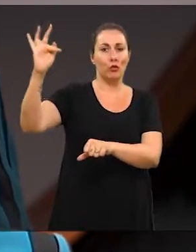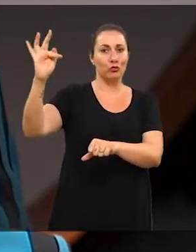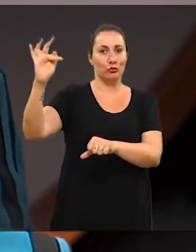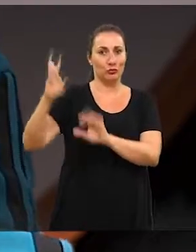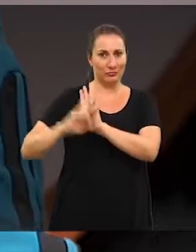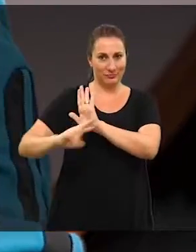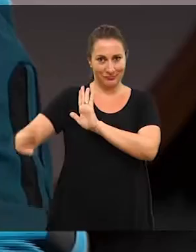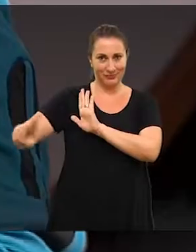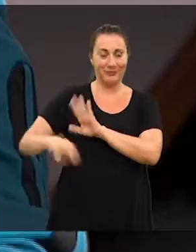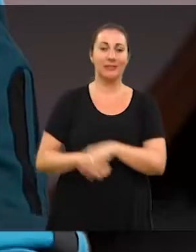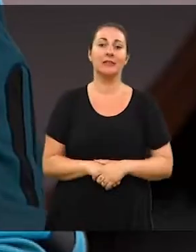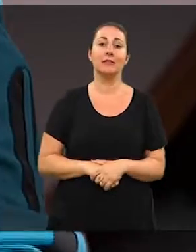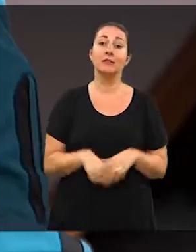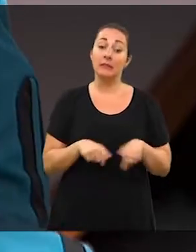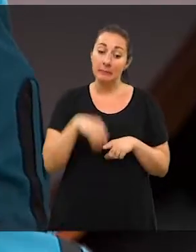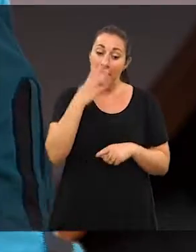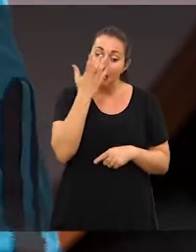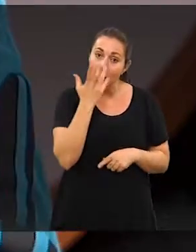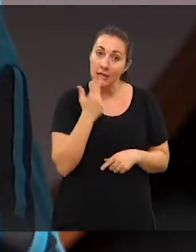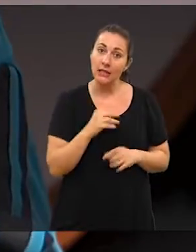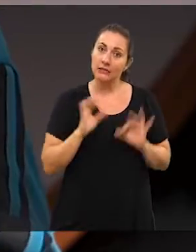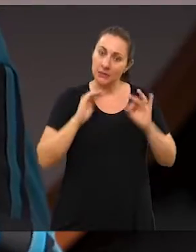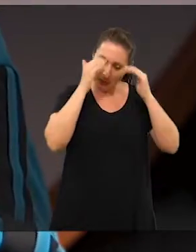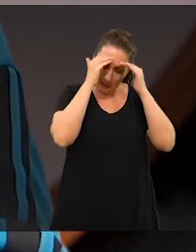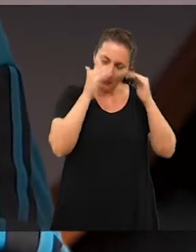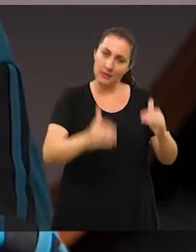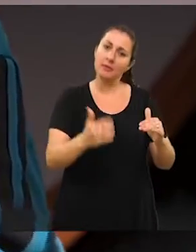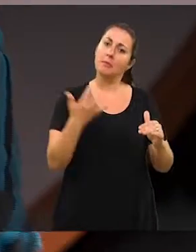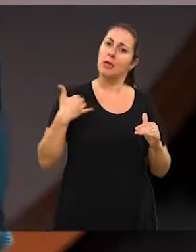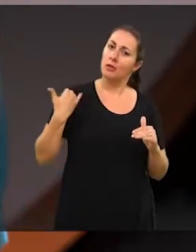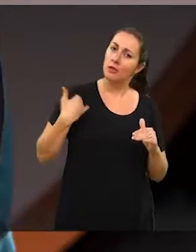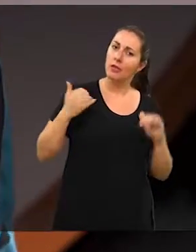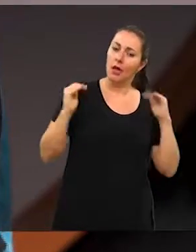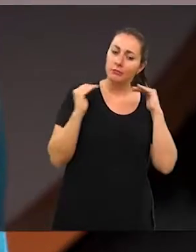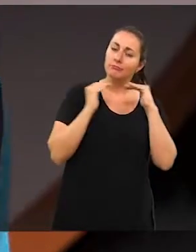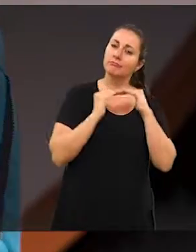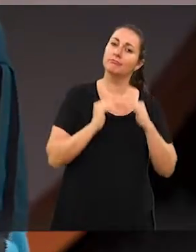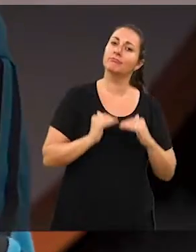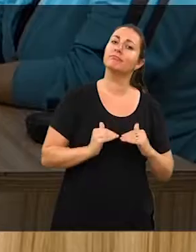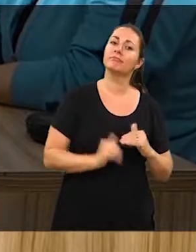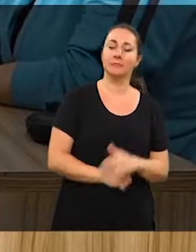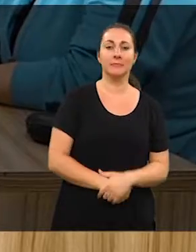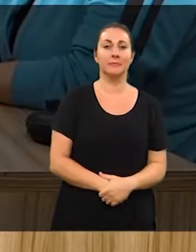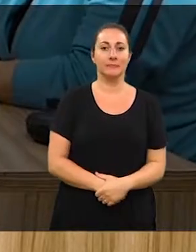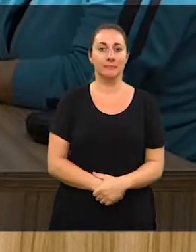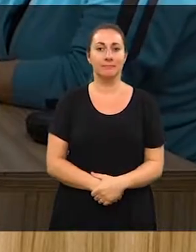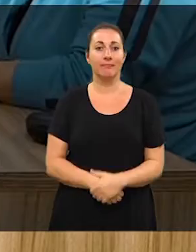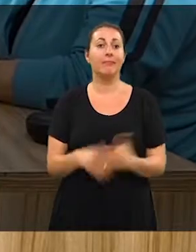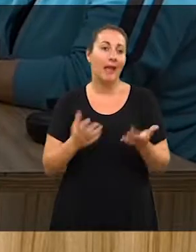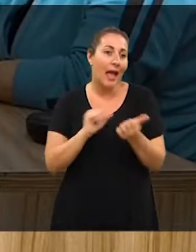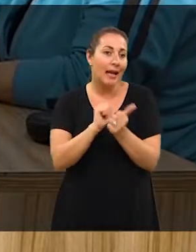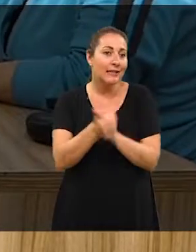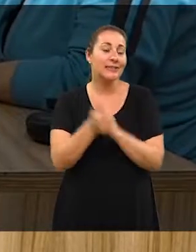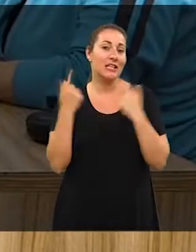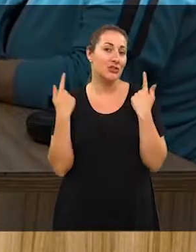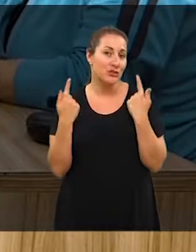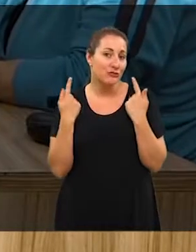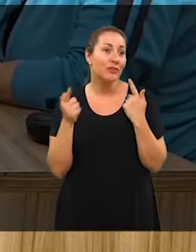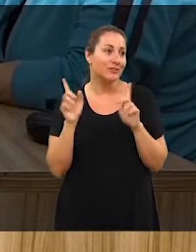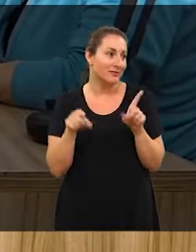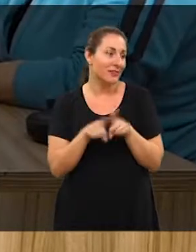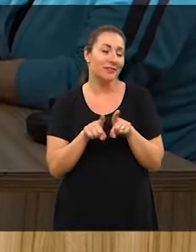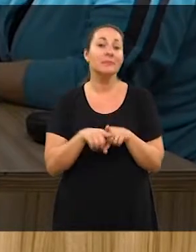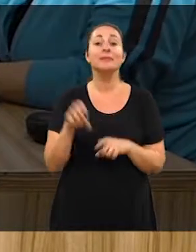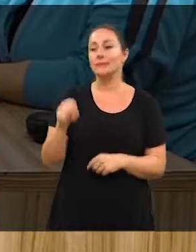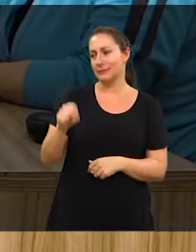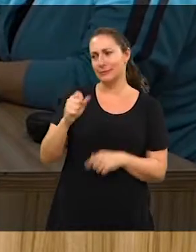sejam tratadas de acordo como elas merecem. Com a idade delas. Com a idade delas. Para ser um esporte que elas estejam se divertindo, além